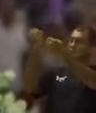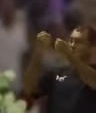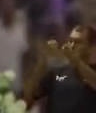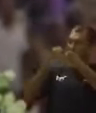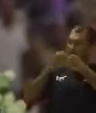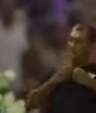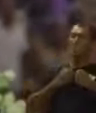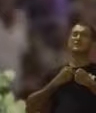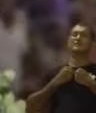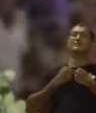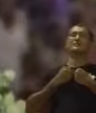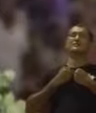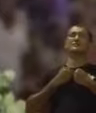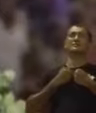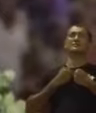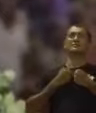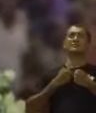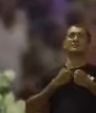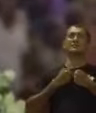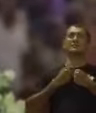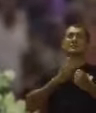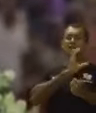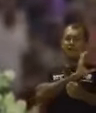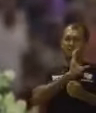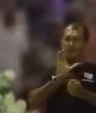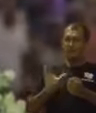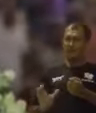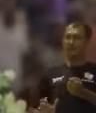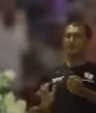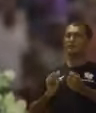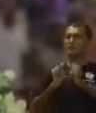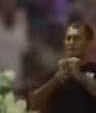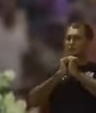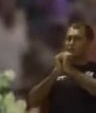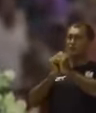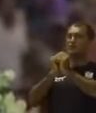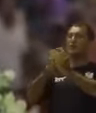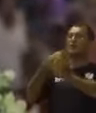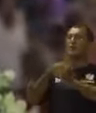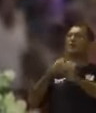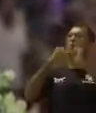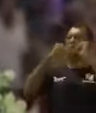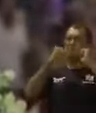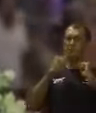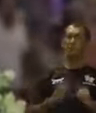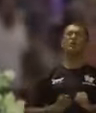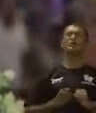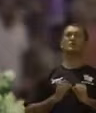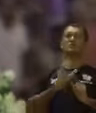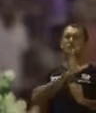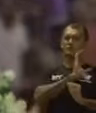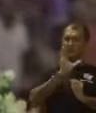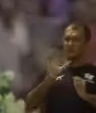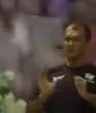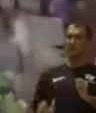fortalece. Diga: em Cristo eu posso. Em Cristo